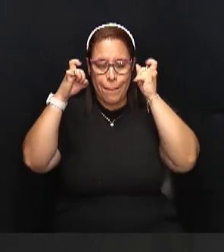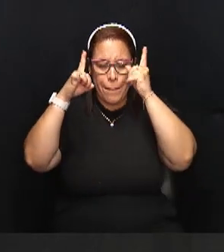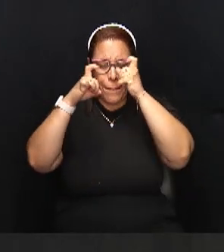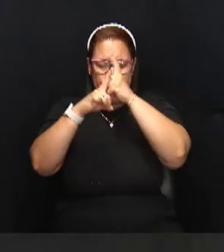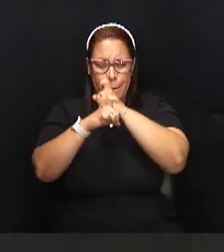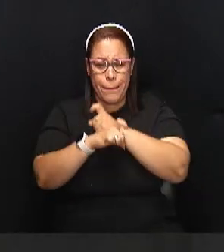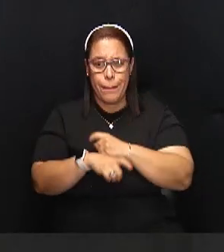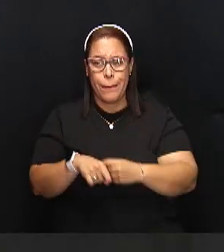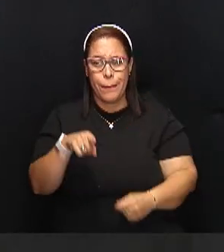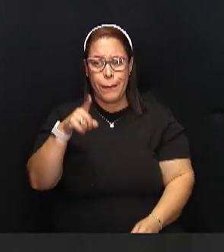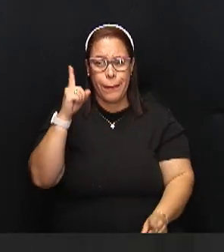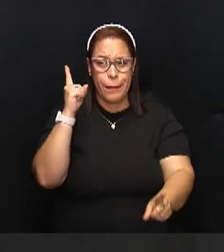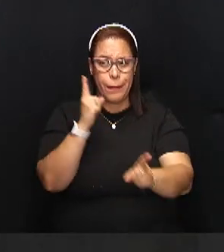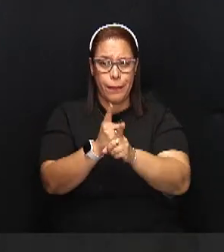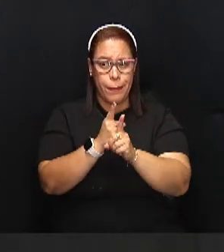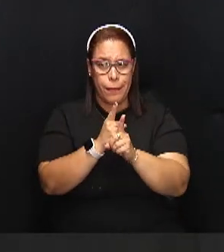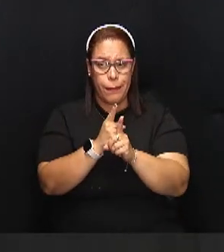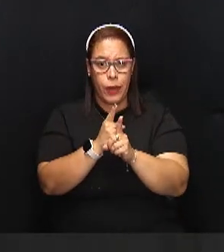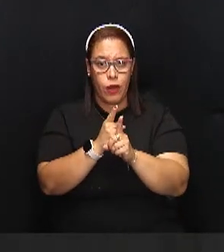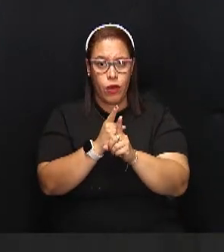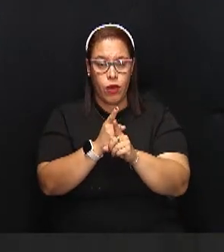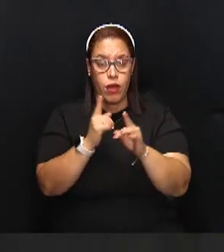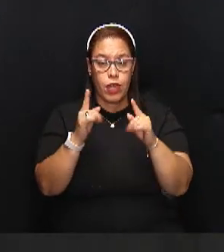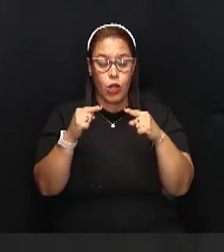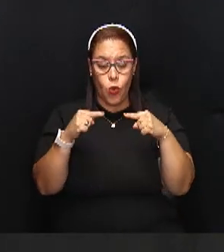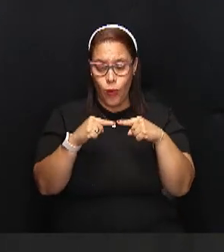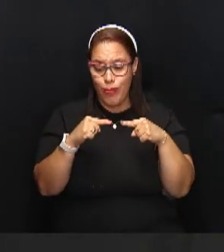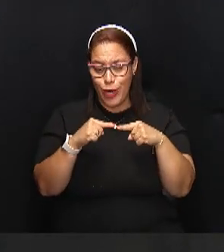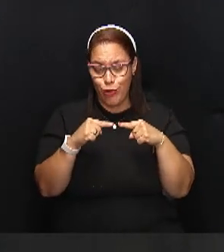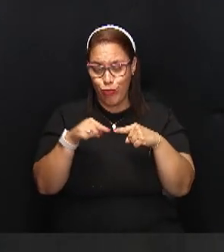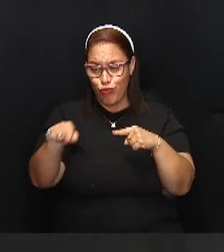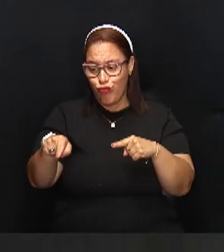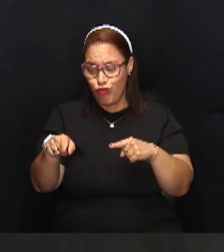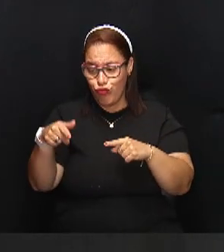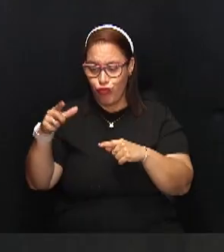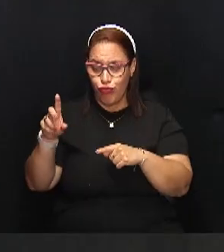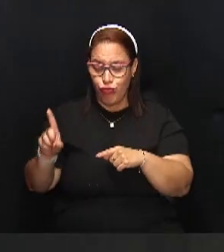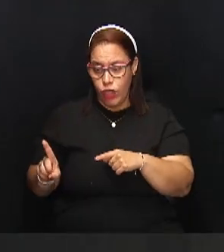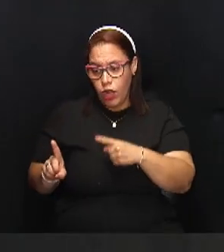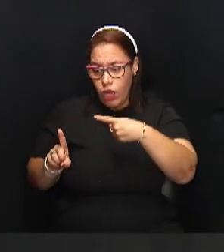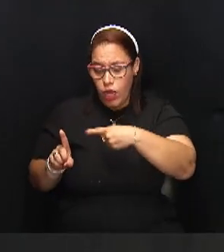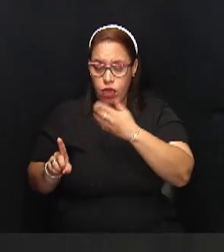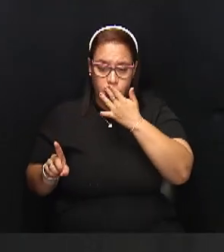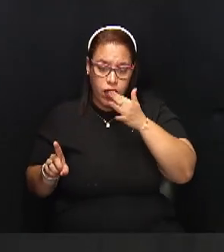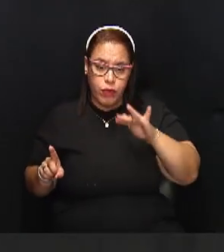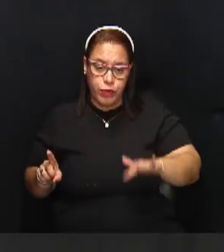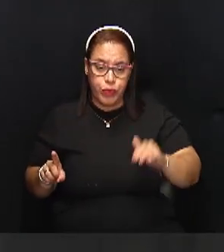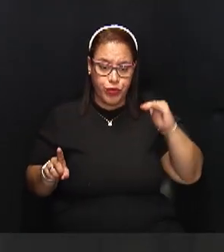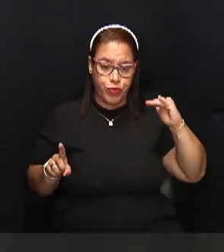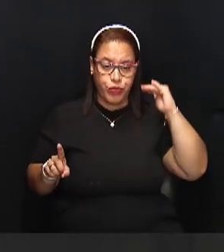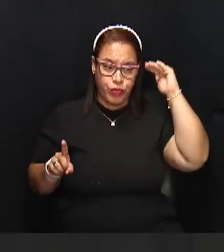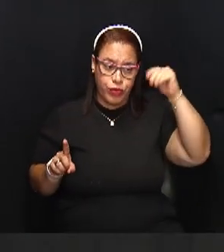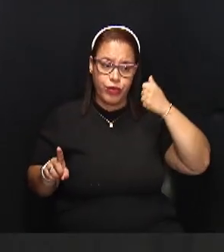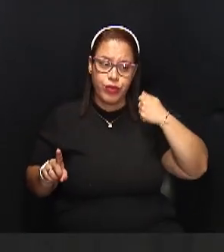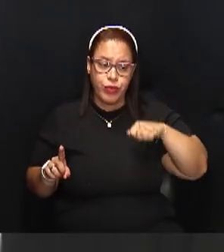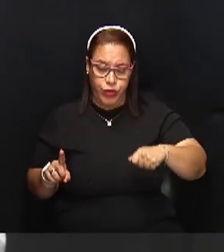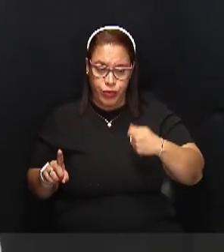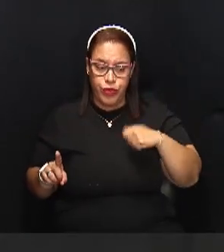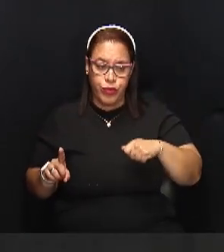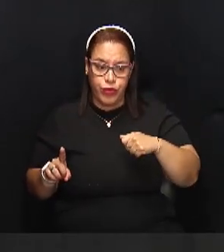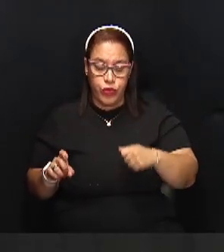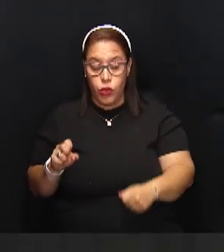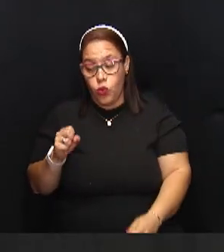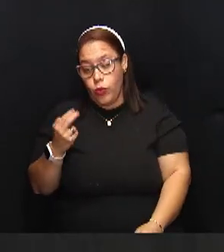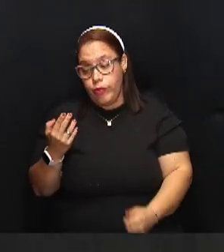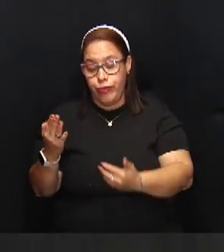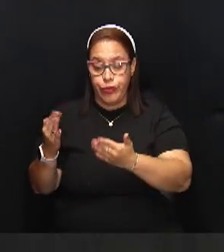é você achar um doador compatível, né, para aquela pessoa, para aquela criança, para aquele adulto que precisa, ou aquele